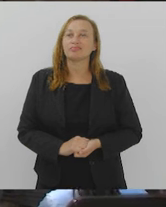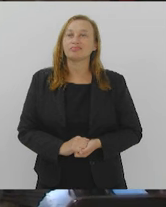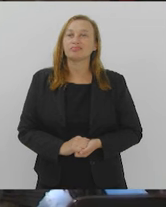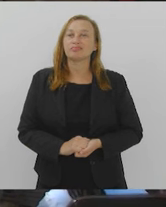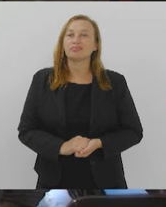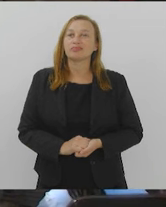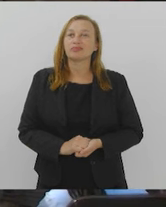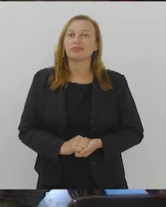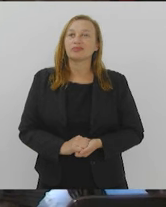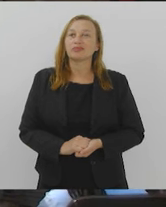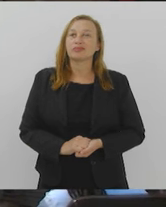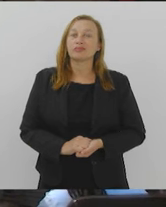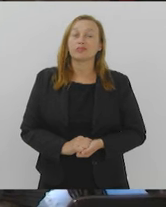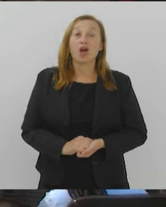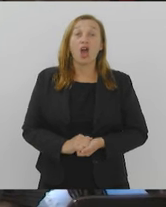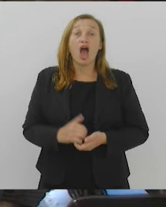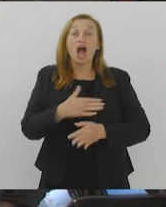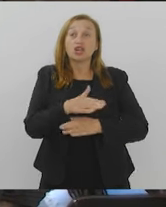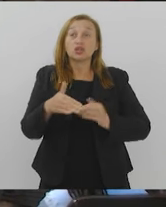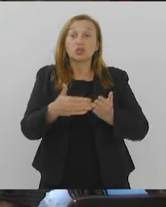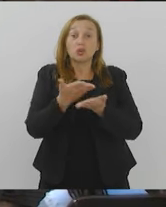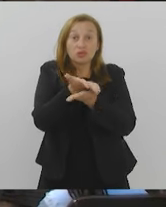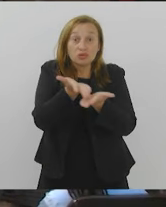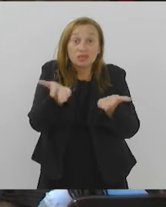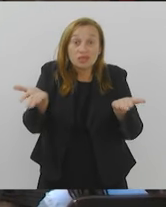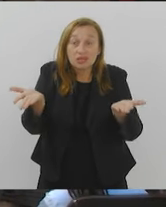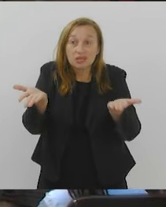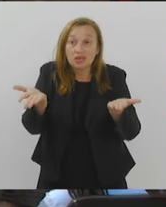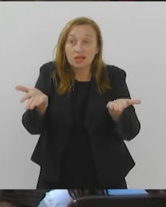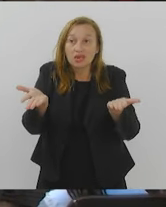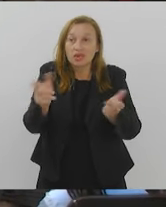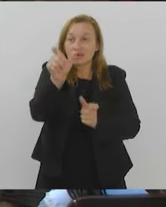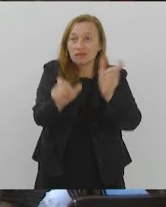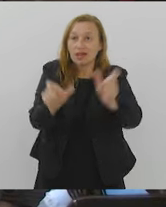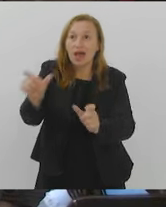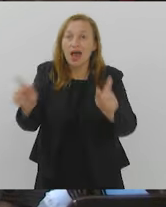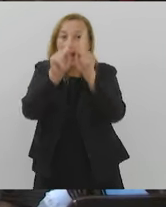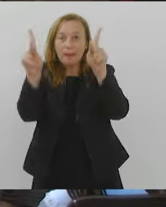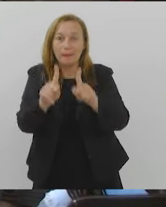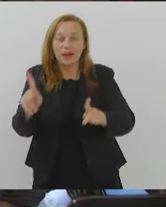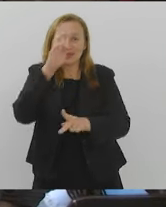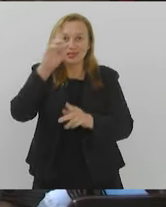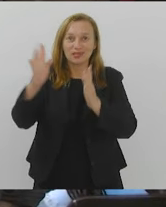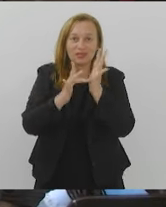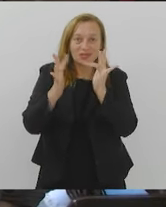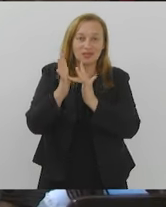senhores e senhoras que aqui estão, a paz do Senhor para todos.